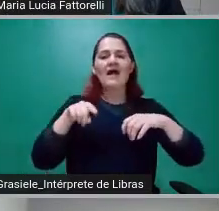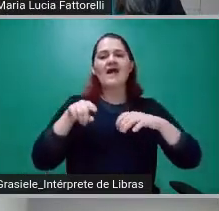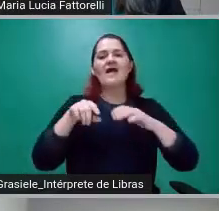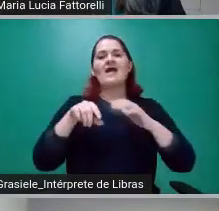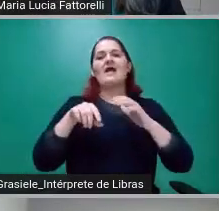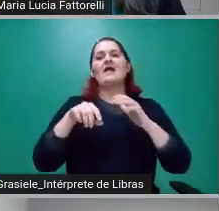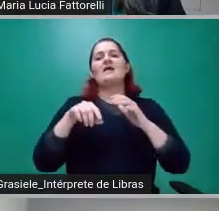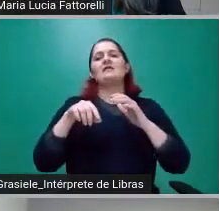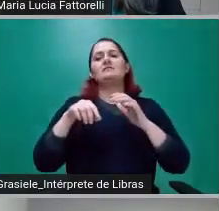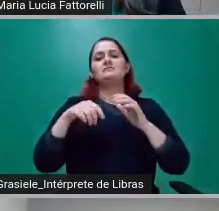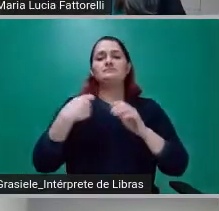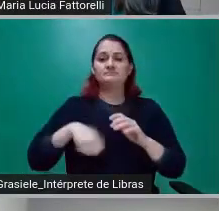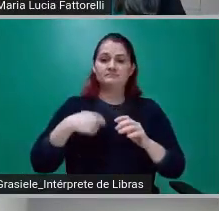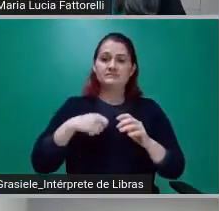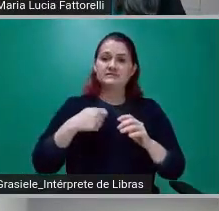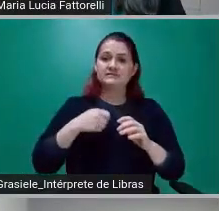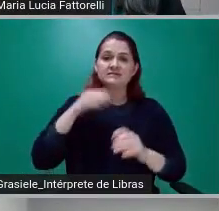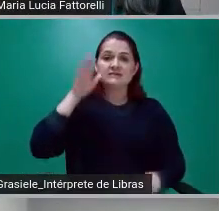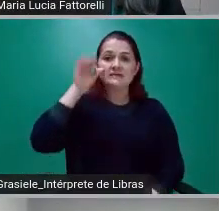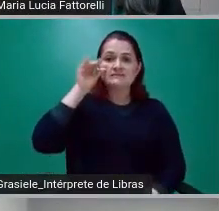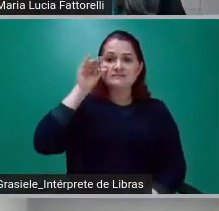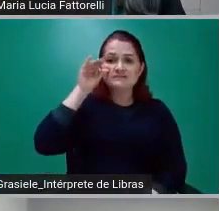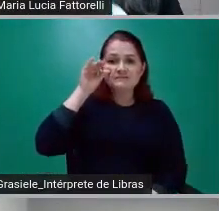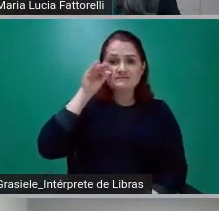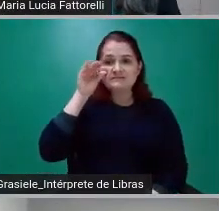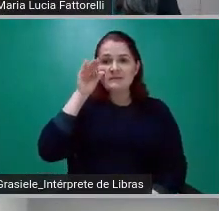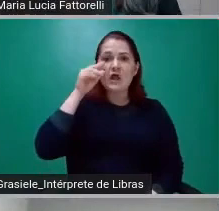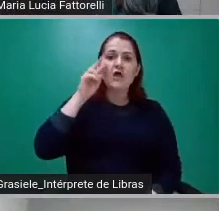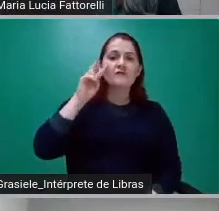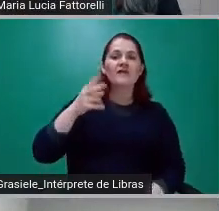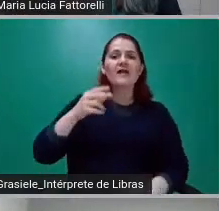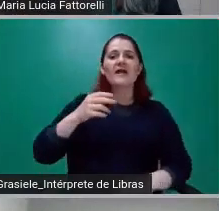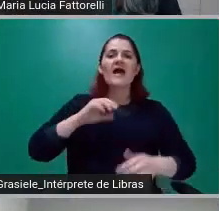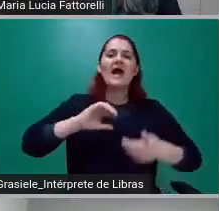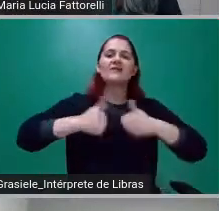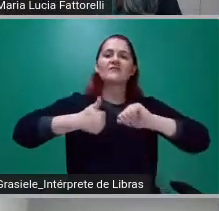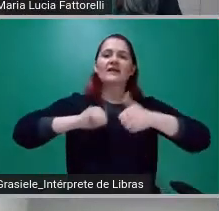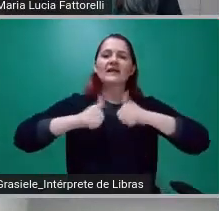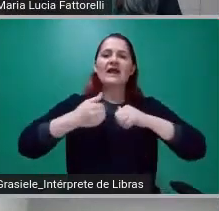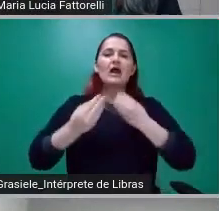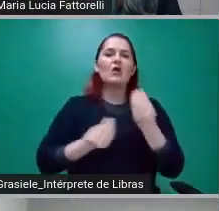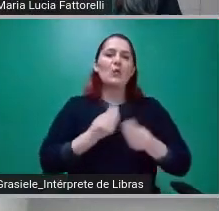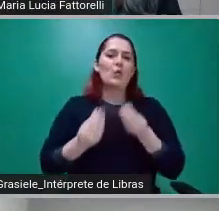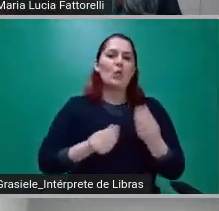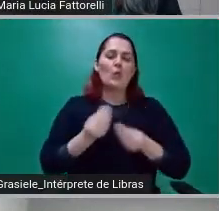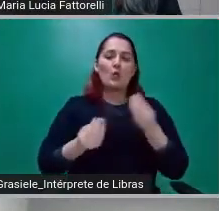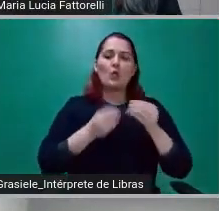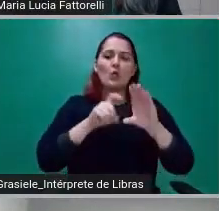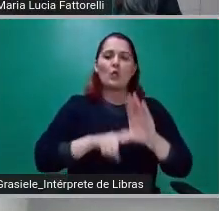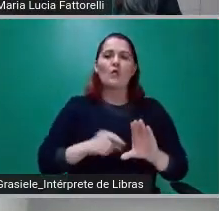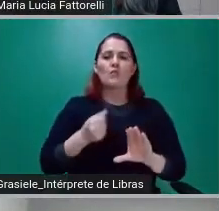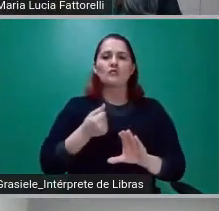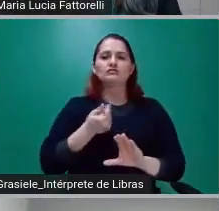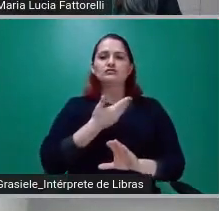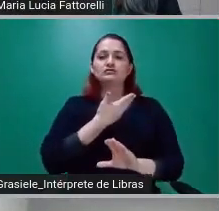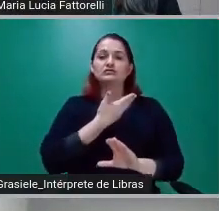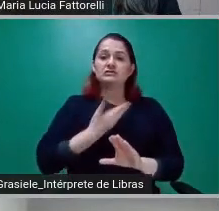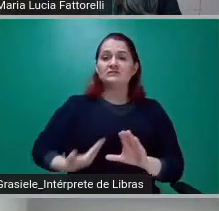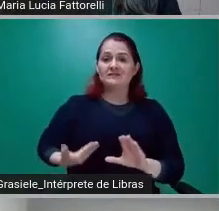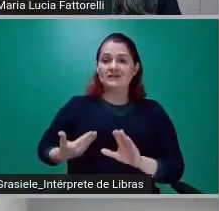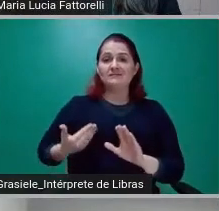exame analítico e pericial dos atos e fatos geradores do endividamento externo